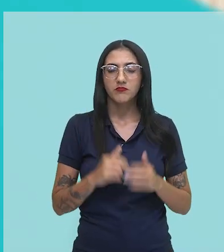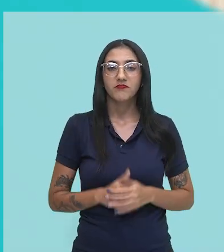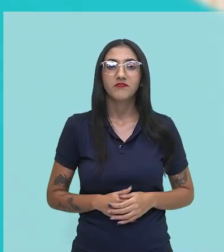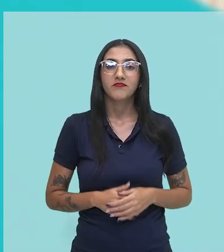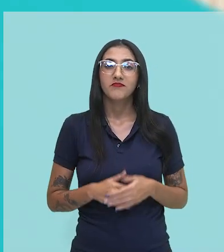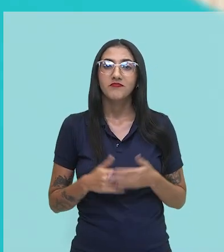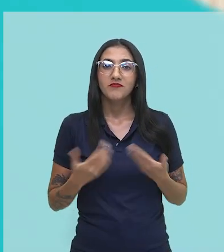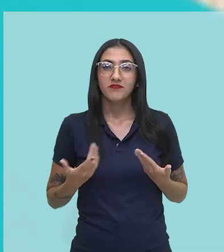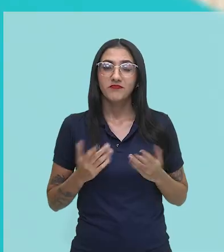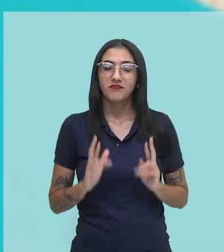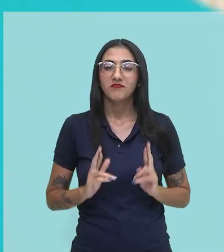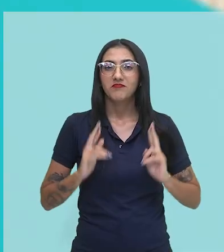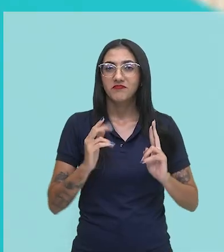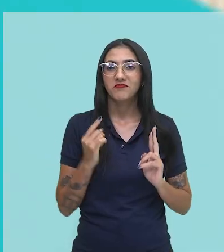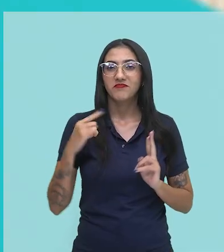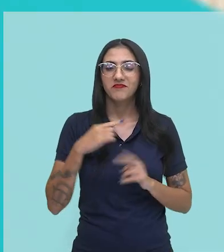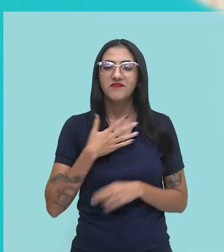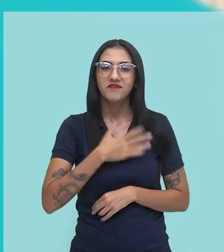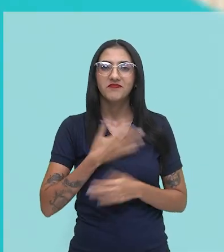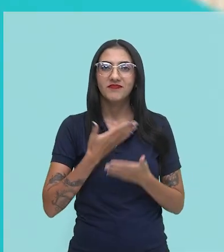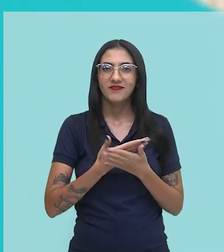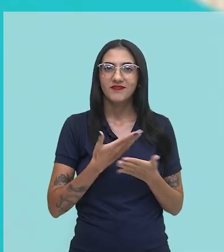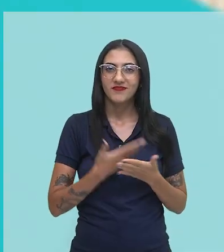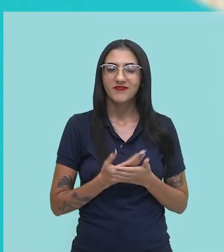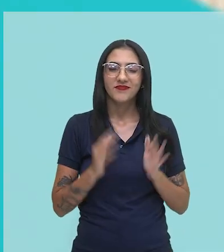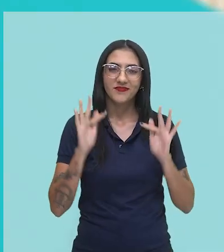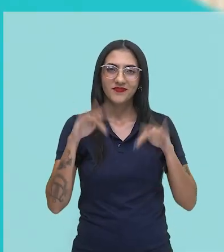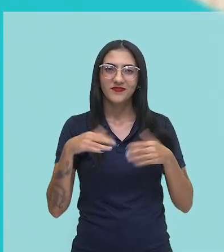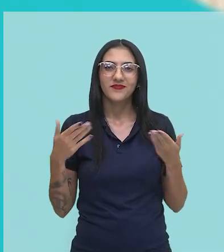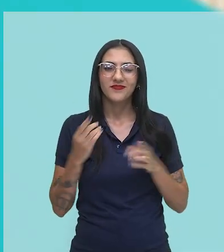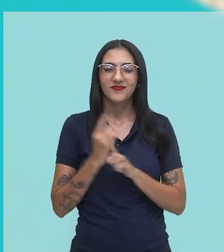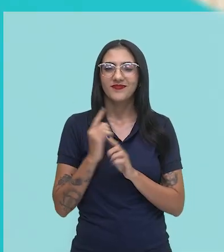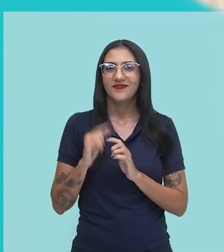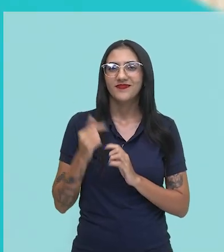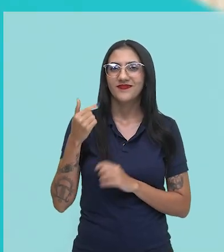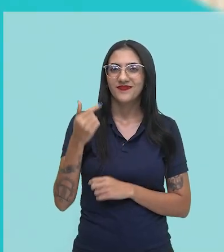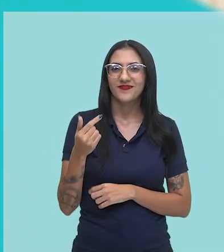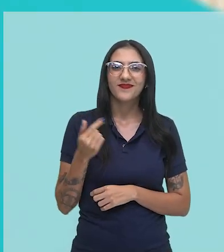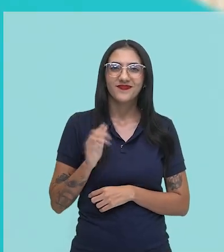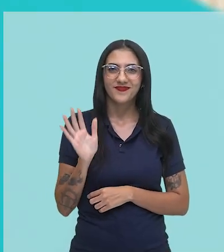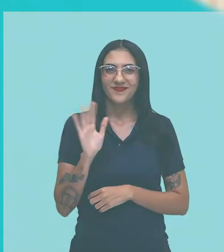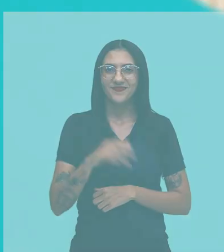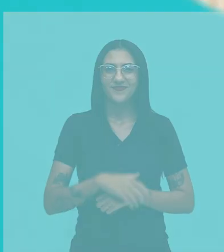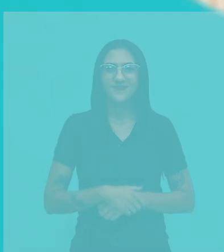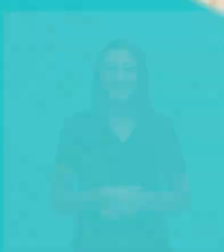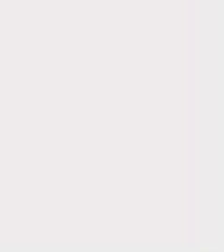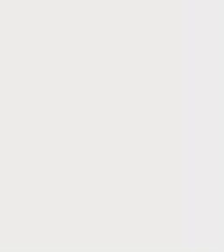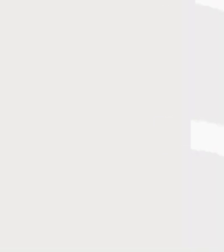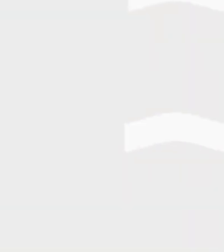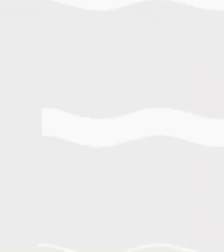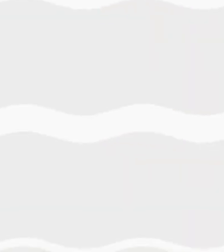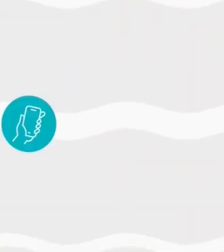Bom, eu espero que vocês tenham curtido a aula aí de hoje e a gente se vê em uma próxima oportunidade. Bye, bye!